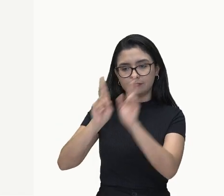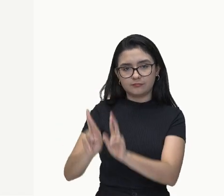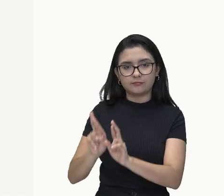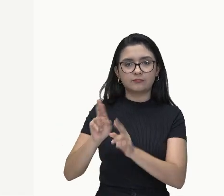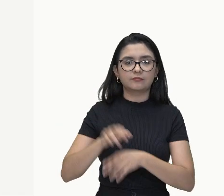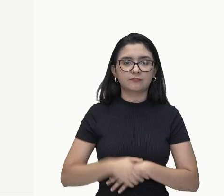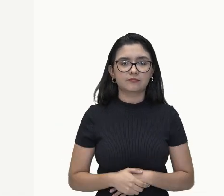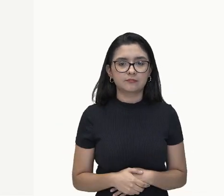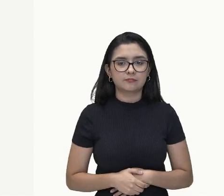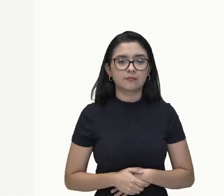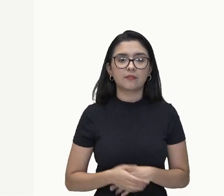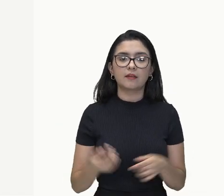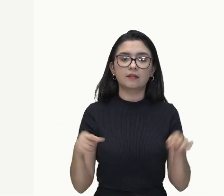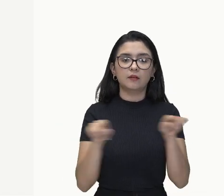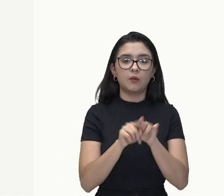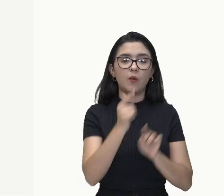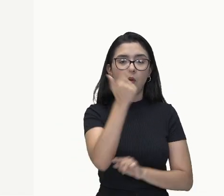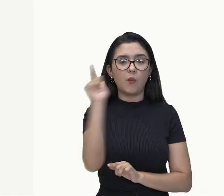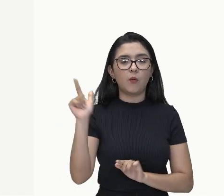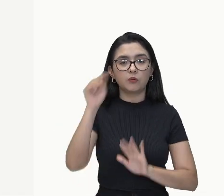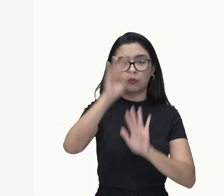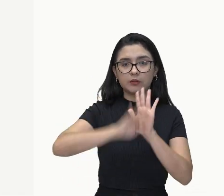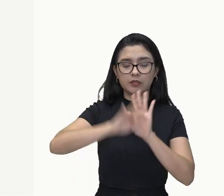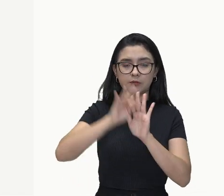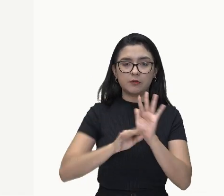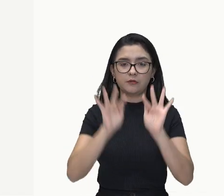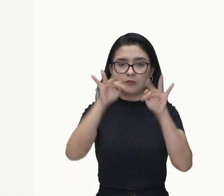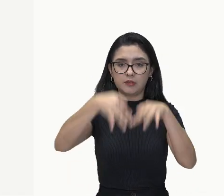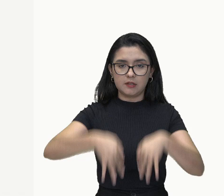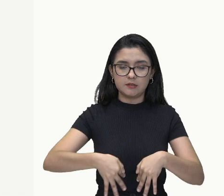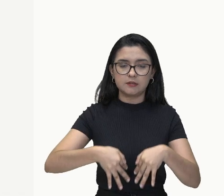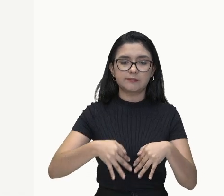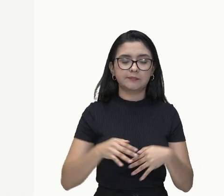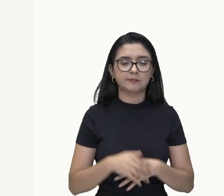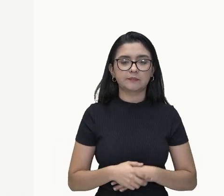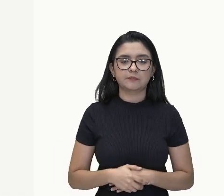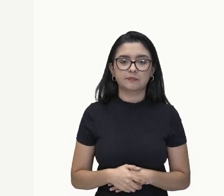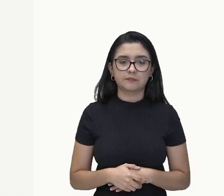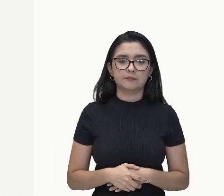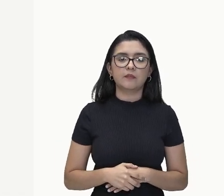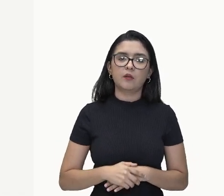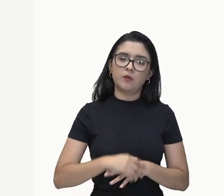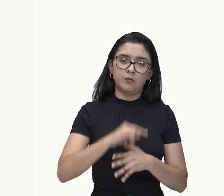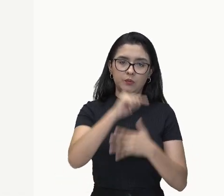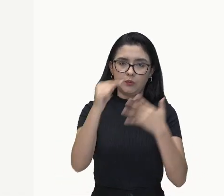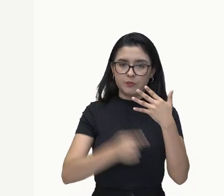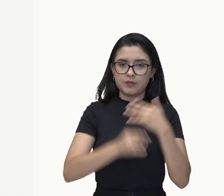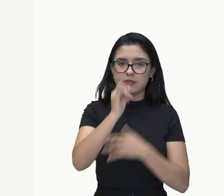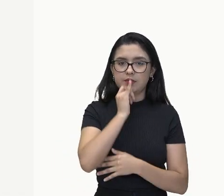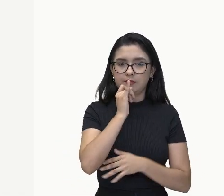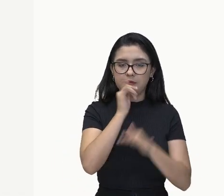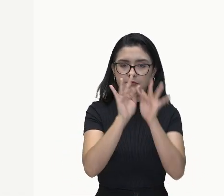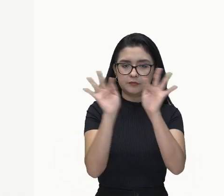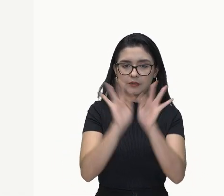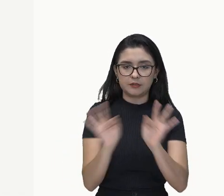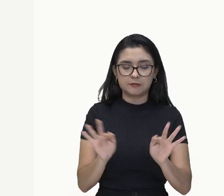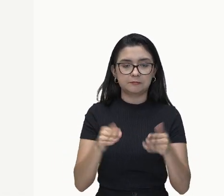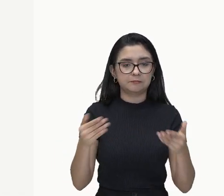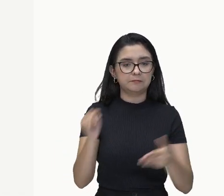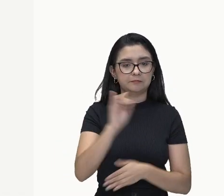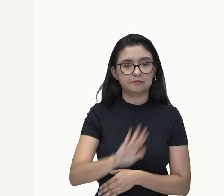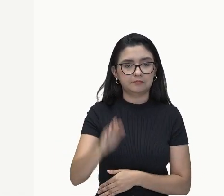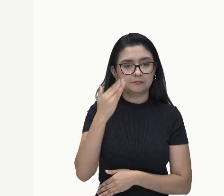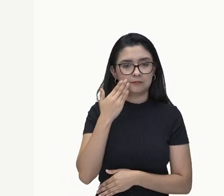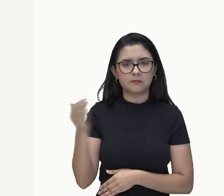né? Mais uma frase para finalizarmos este momento dos exemplos frasais. Olha que imagem linda, né?